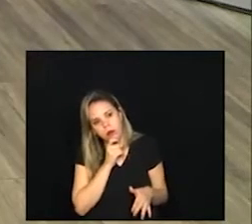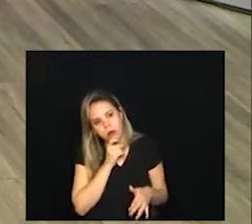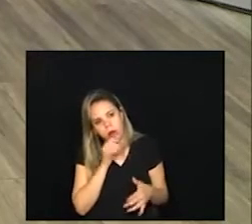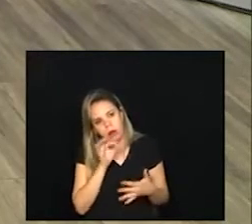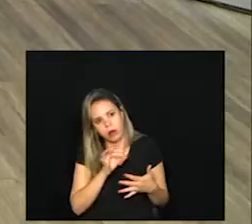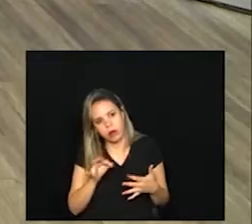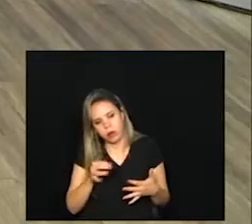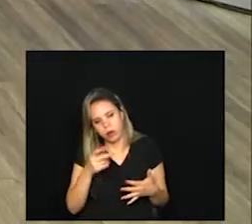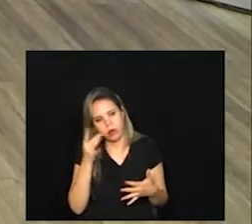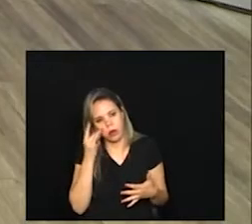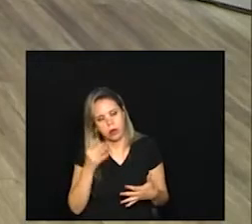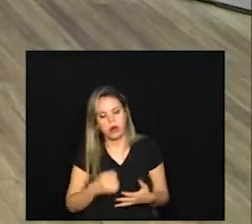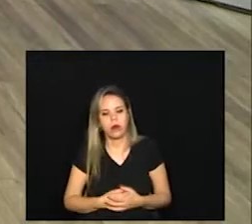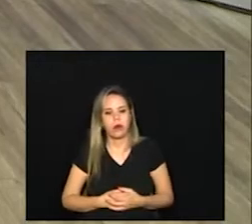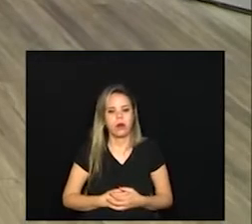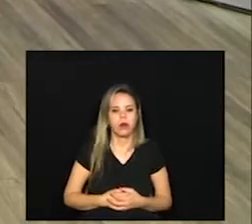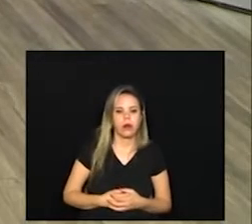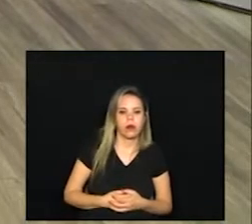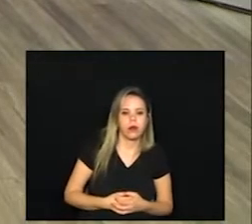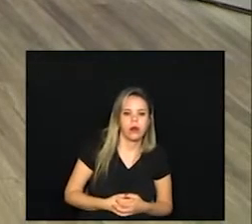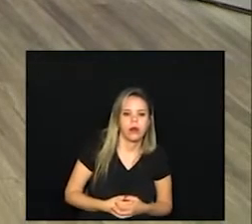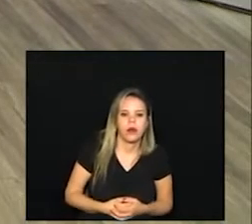item pessoal...